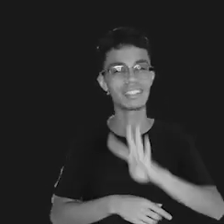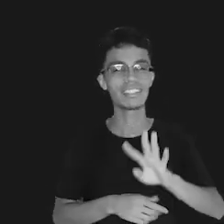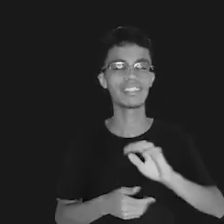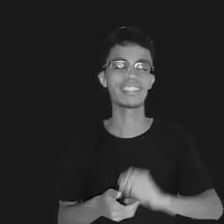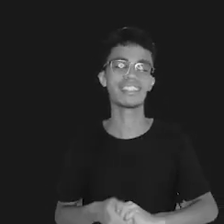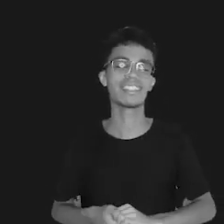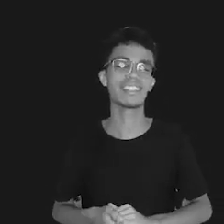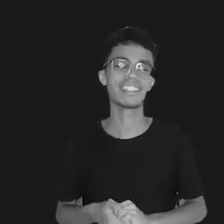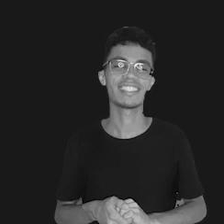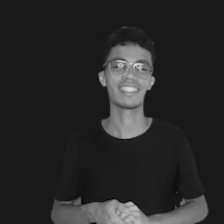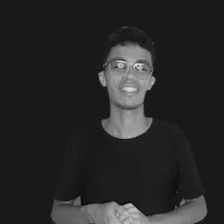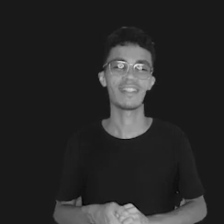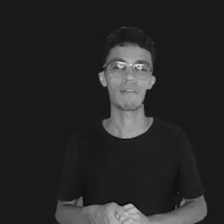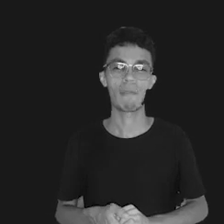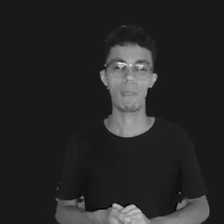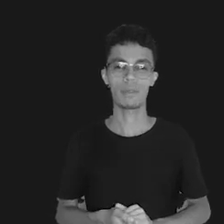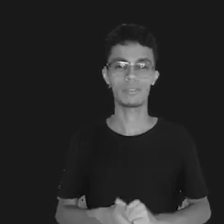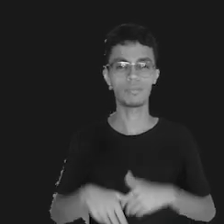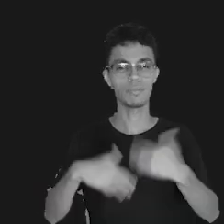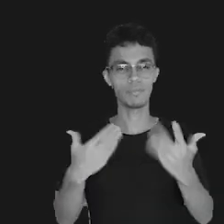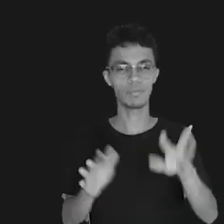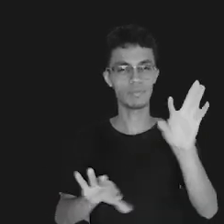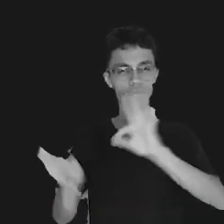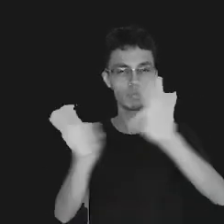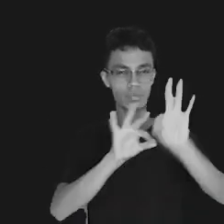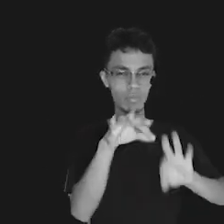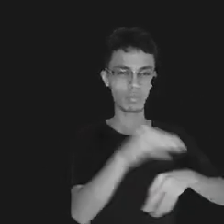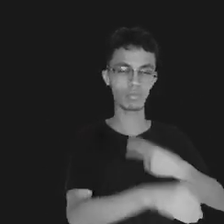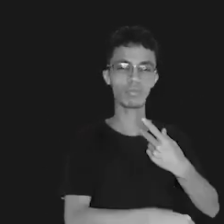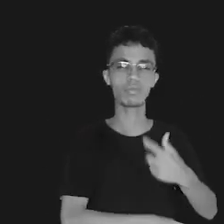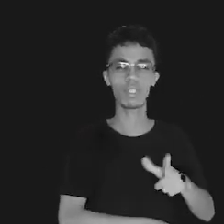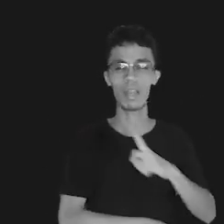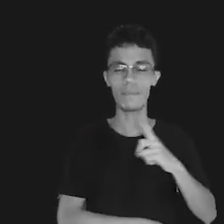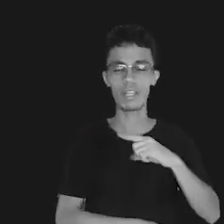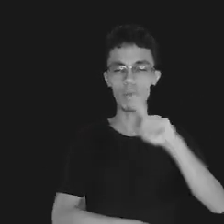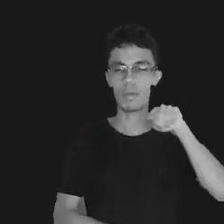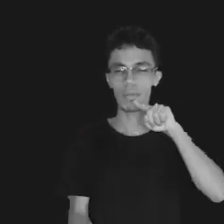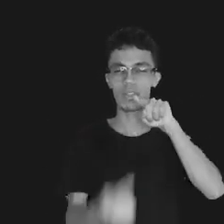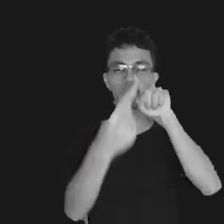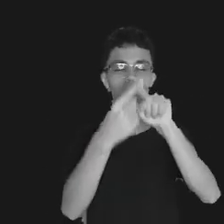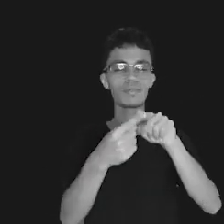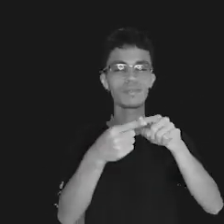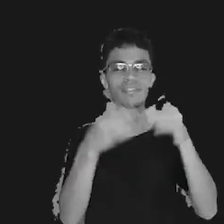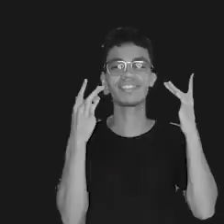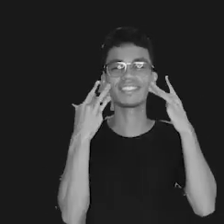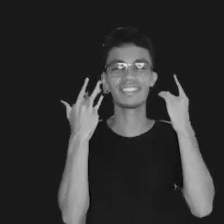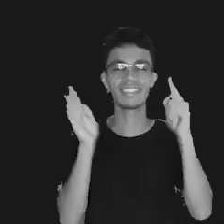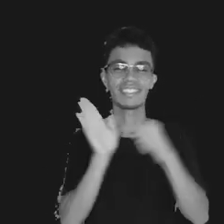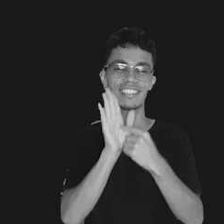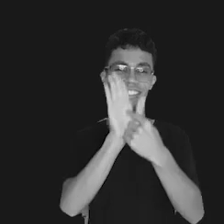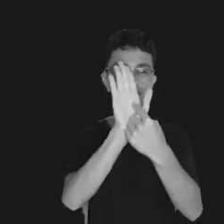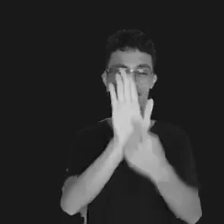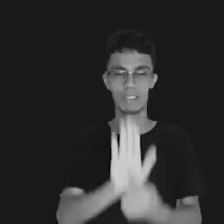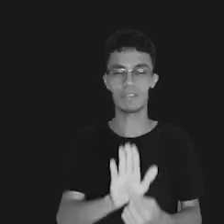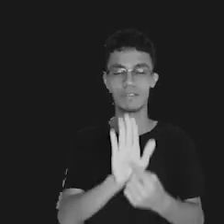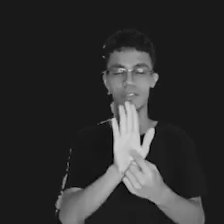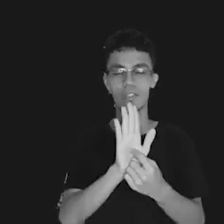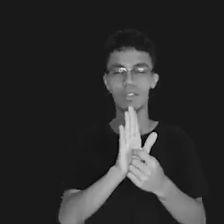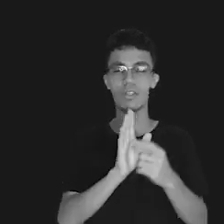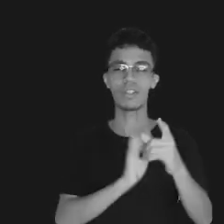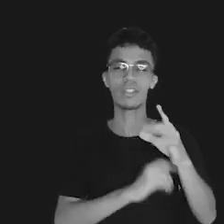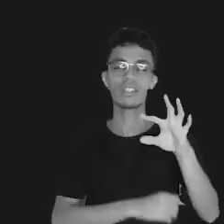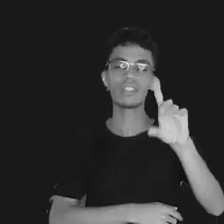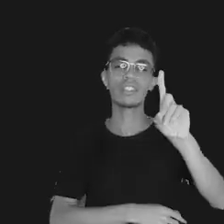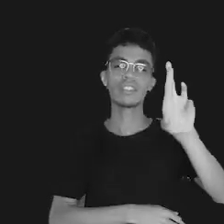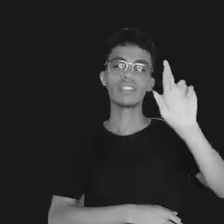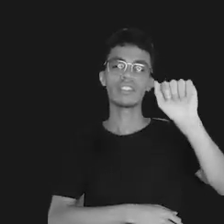Nunca foram montadas. Então, esse projeto ele tem esse objetivo de trazer à tona toda essa produção dramatúrgica que